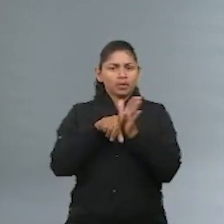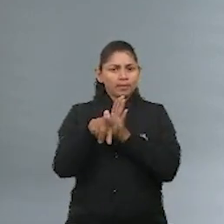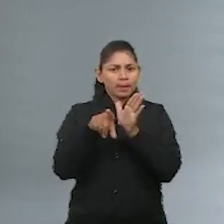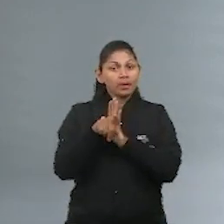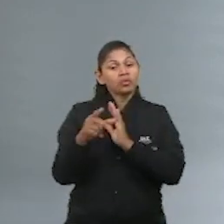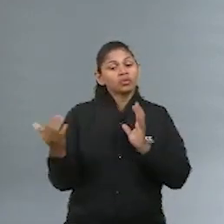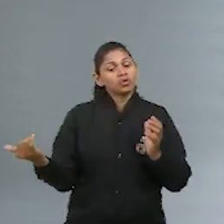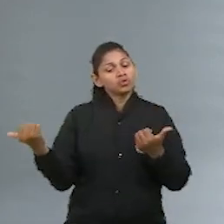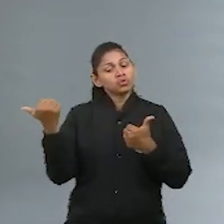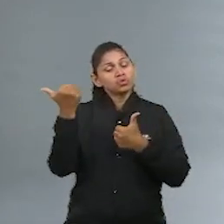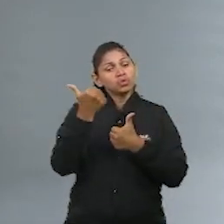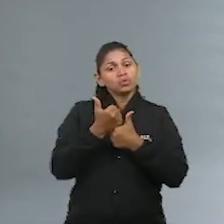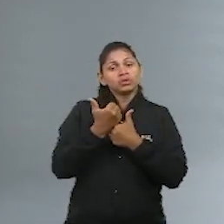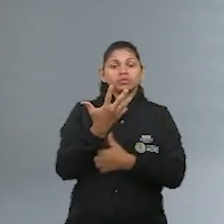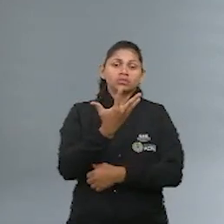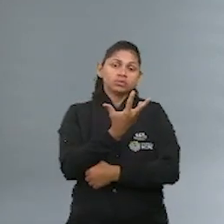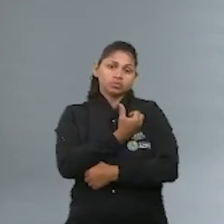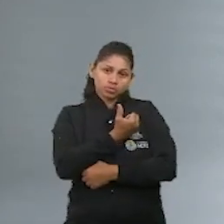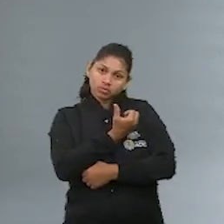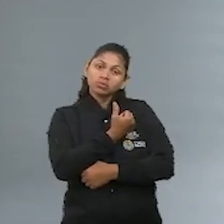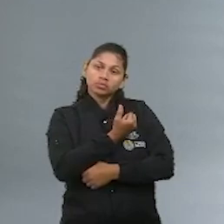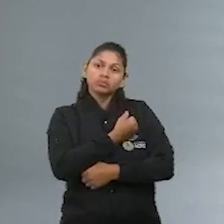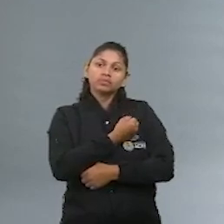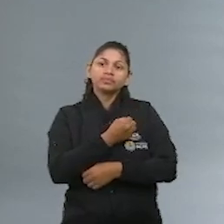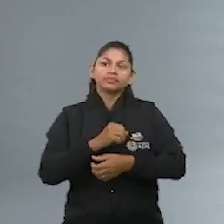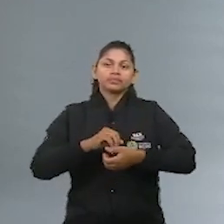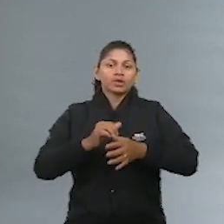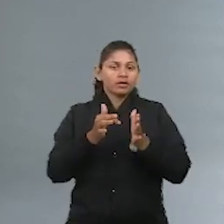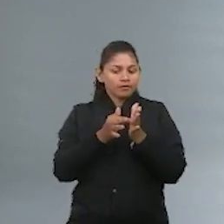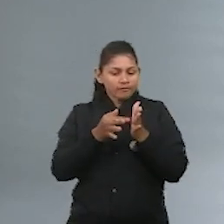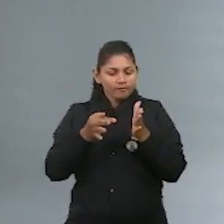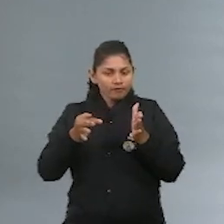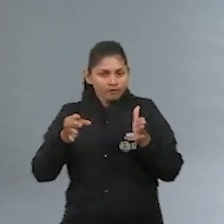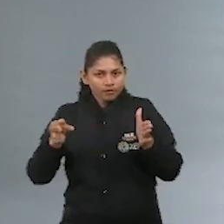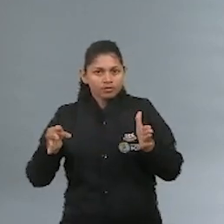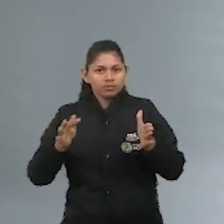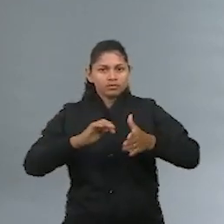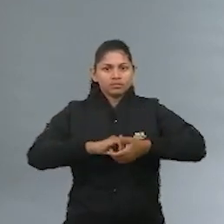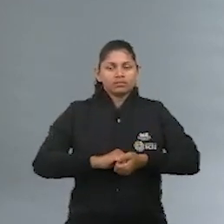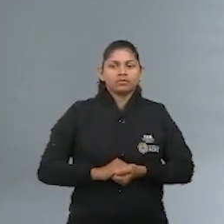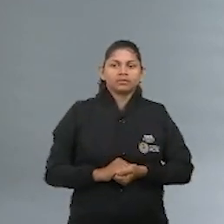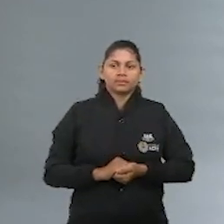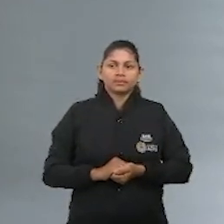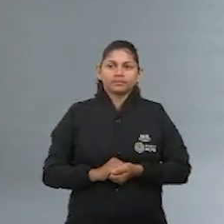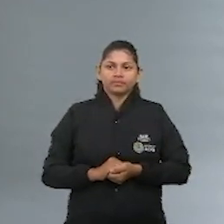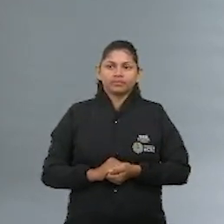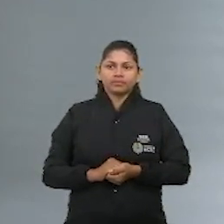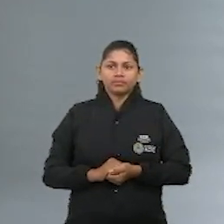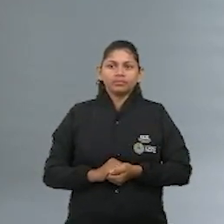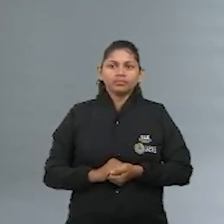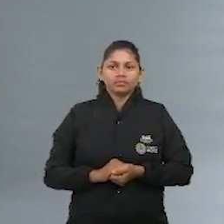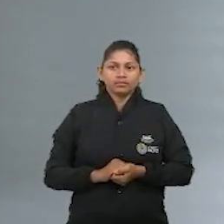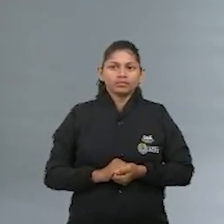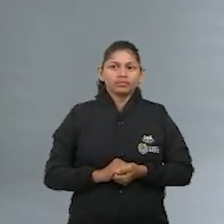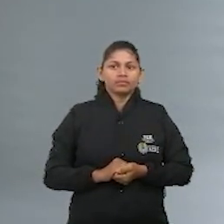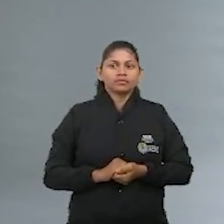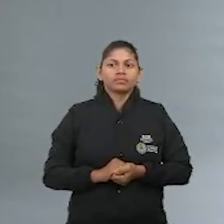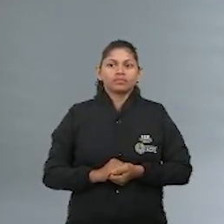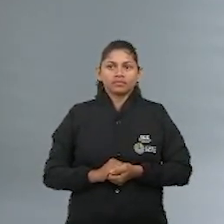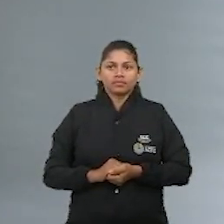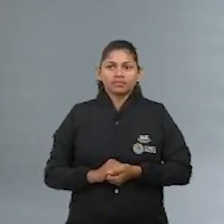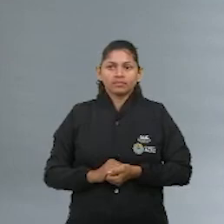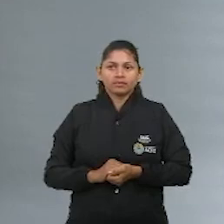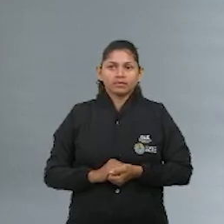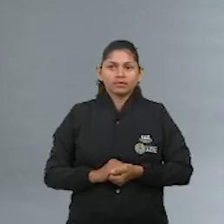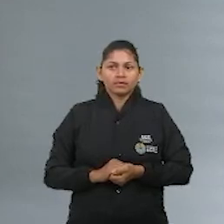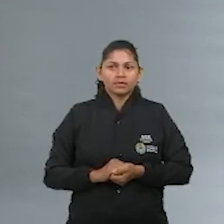I3. Se eu pegar I2 e I3 aqui, ó, eu formo I1. Tudo bem? E aí eu tenho uma expressão, né?